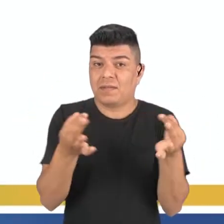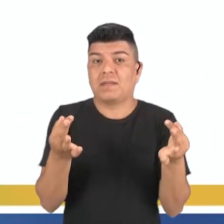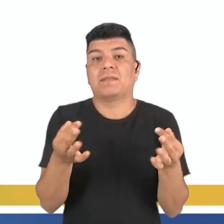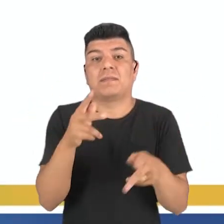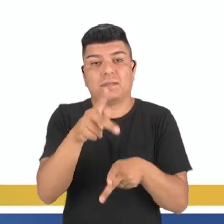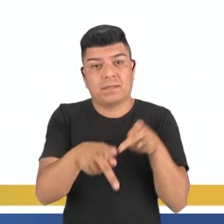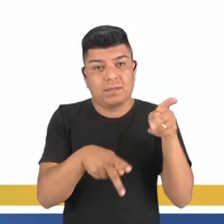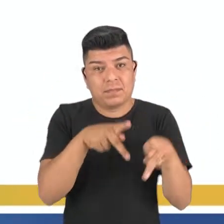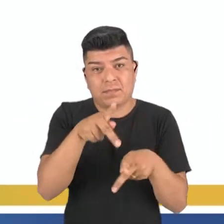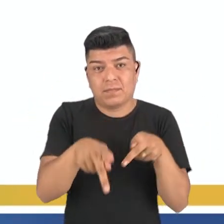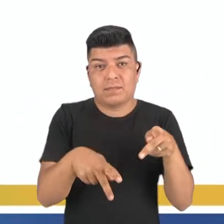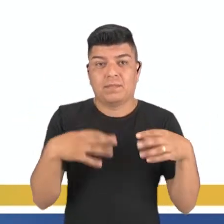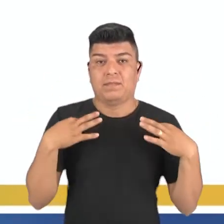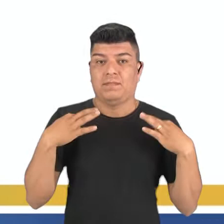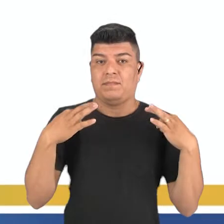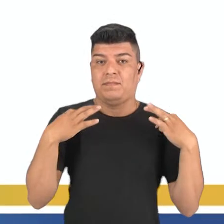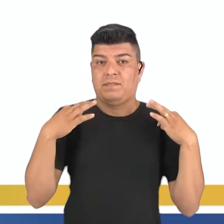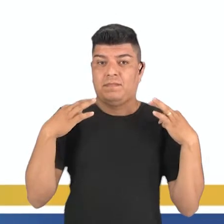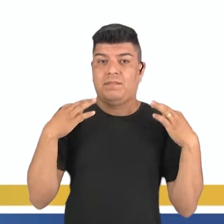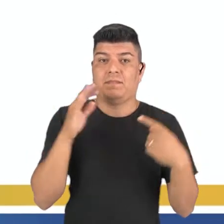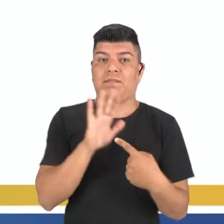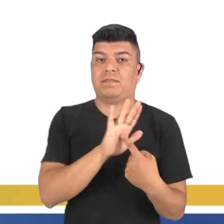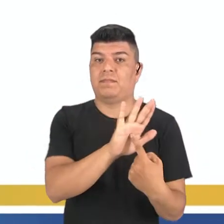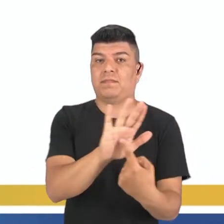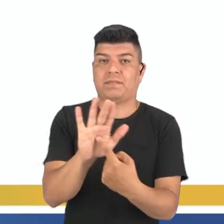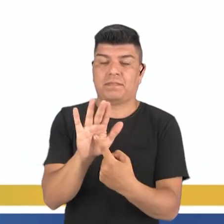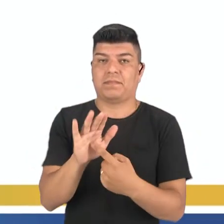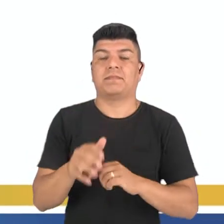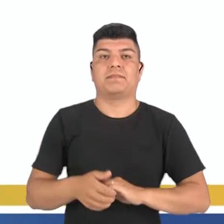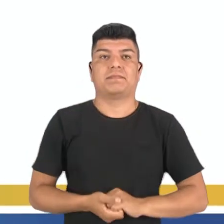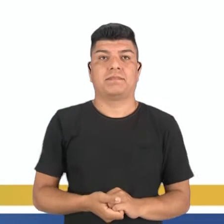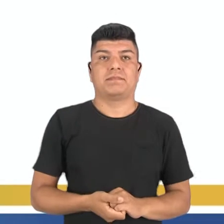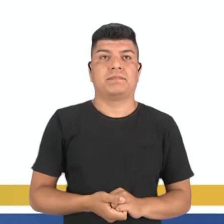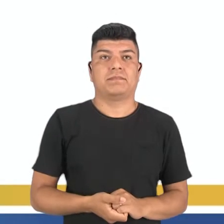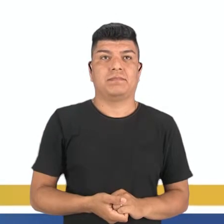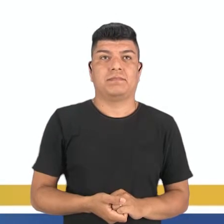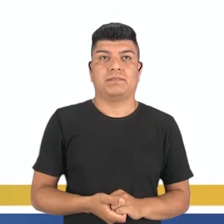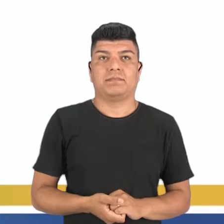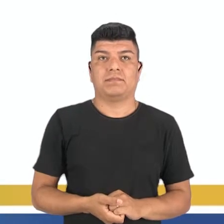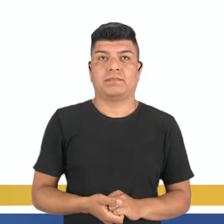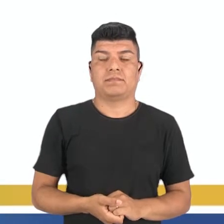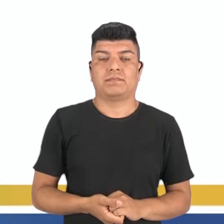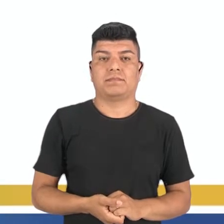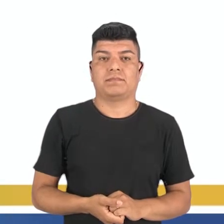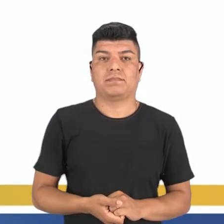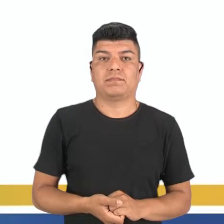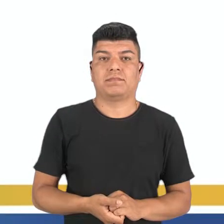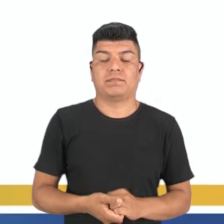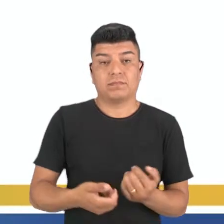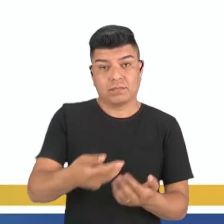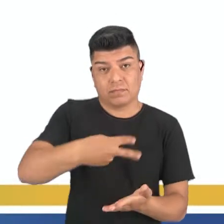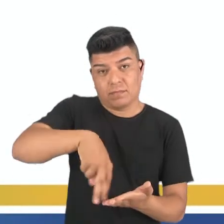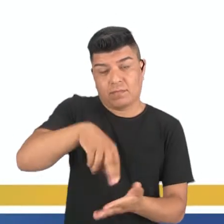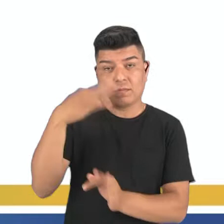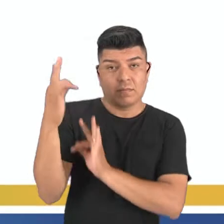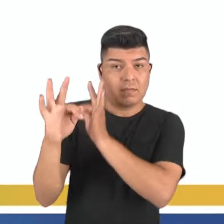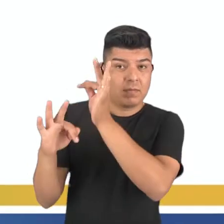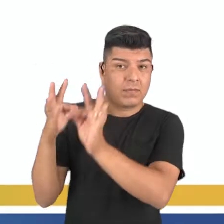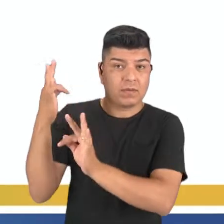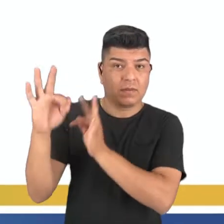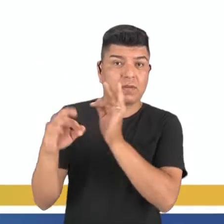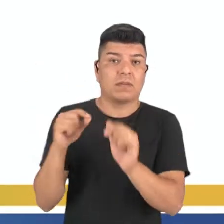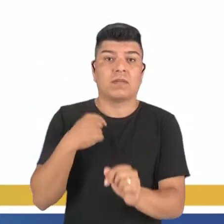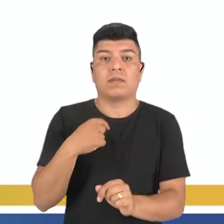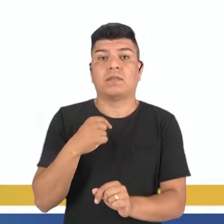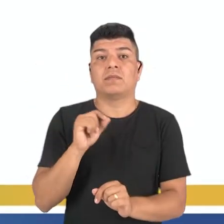populares e figurinos e cenários representativos, certo? Ainda, as danças folclóricas, elas são